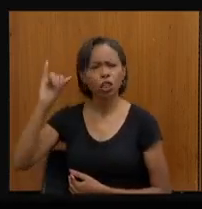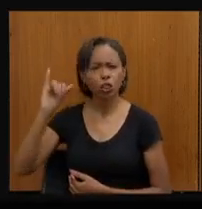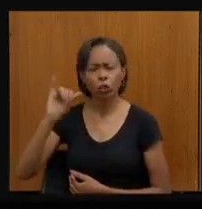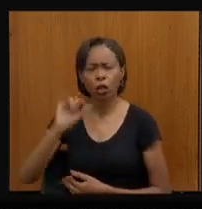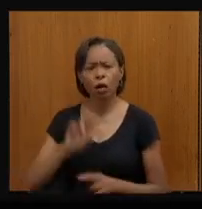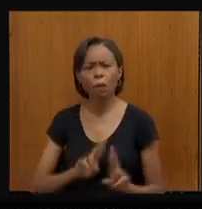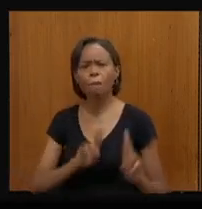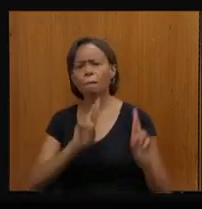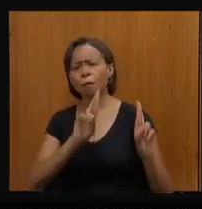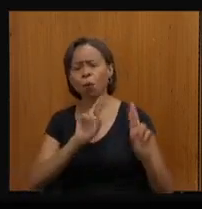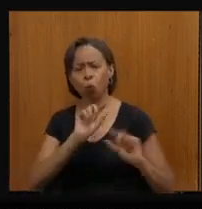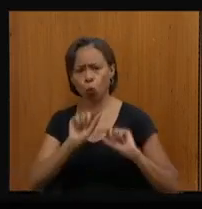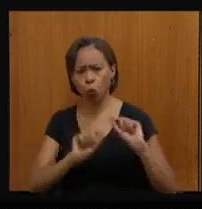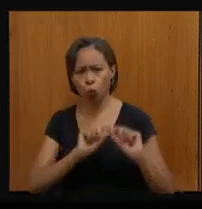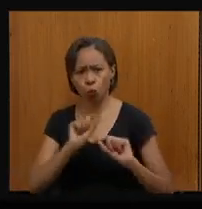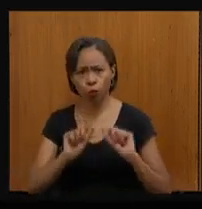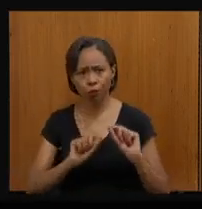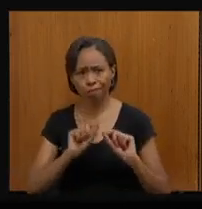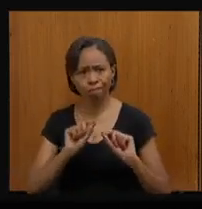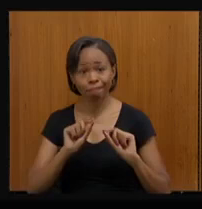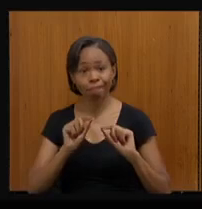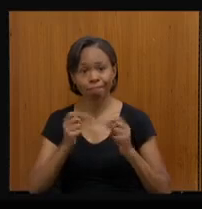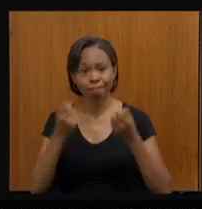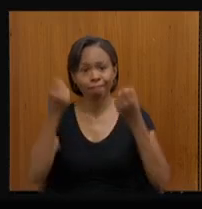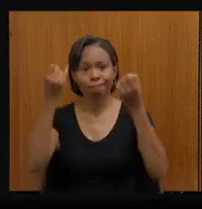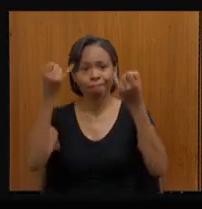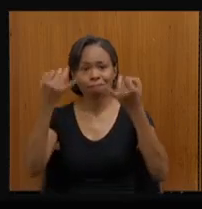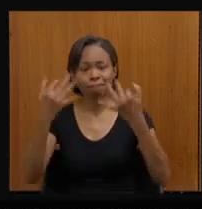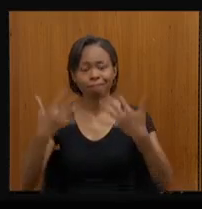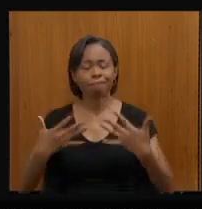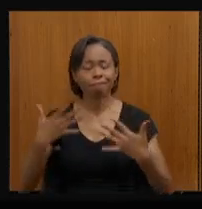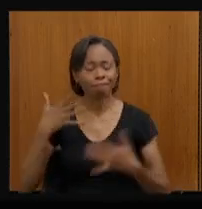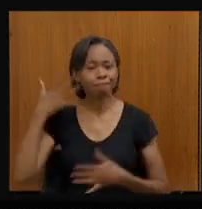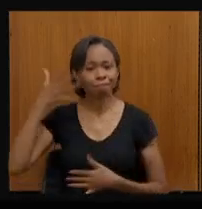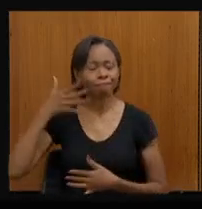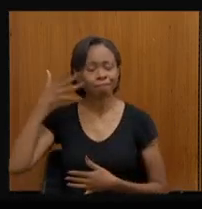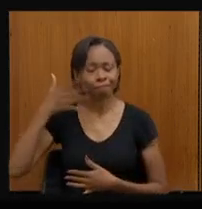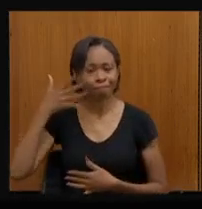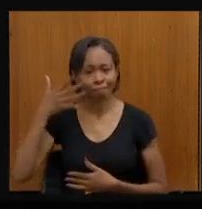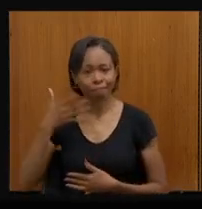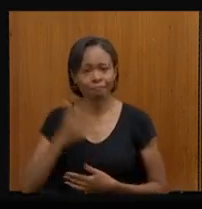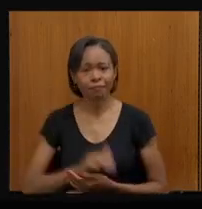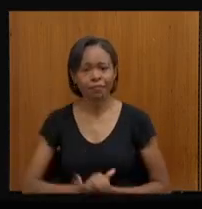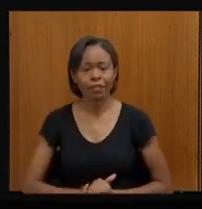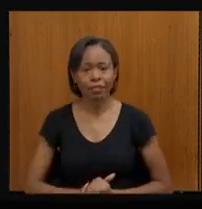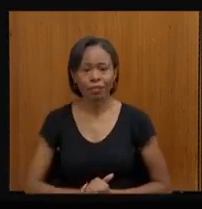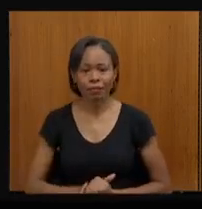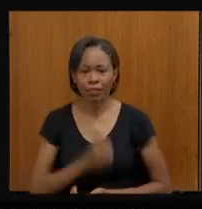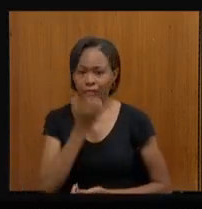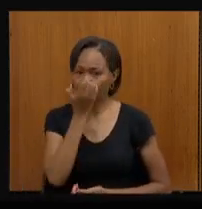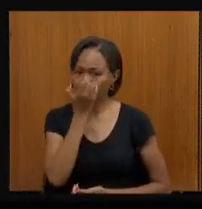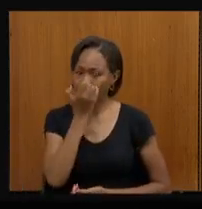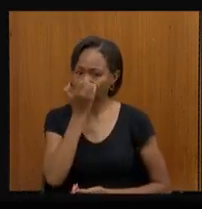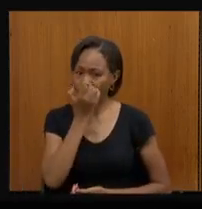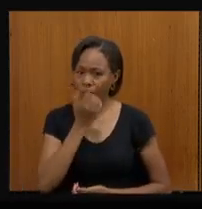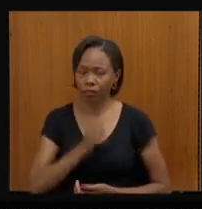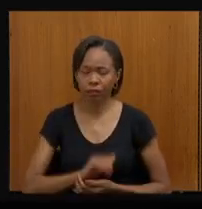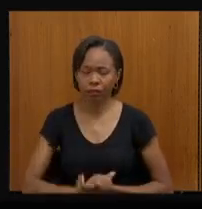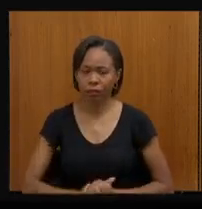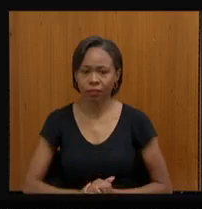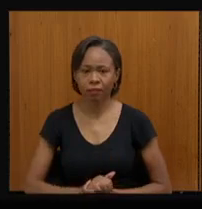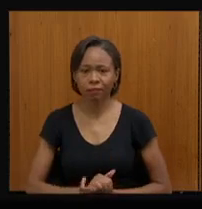exposição e falar um pouco porque acima de 100 na se acha que o Brasil